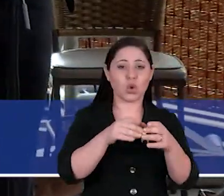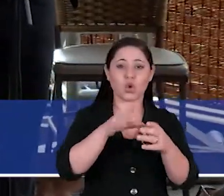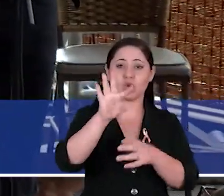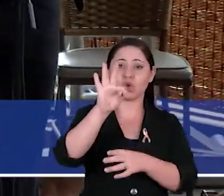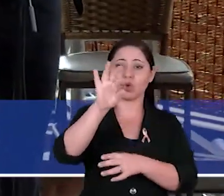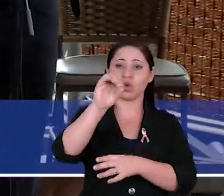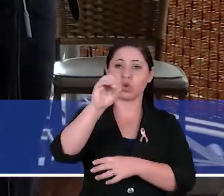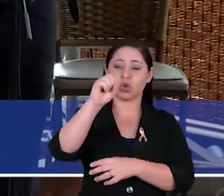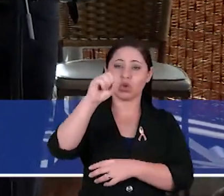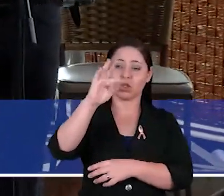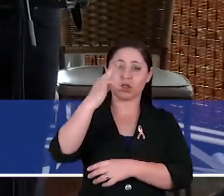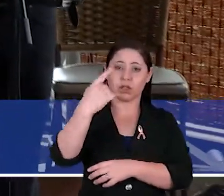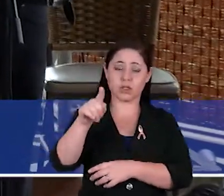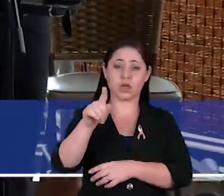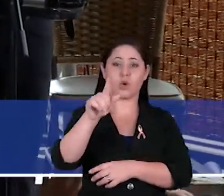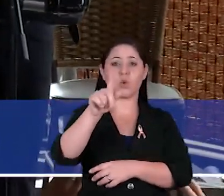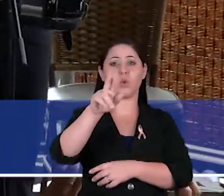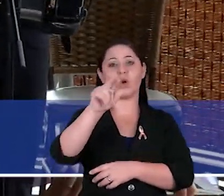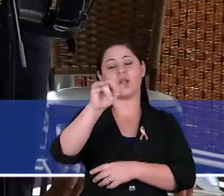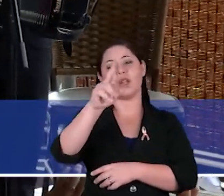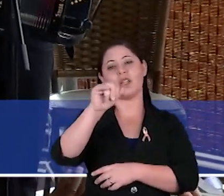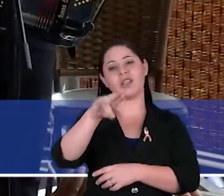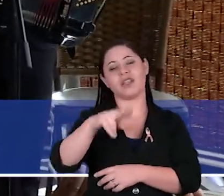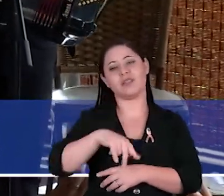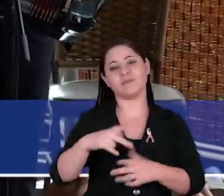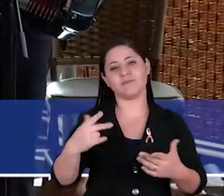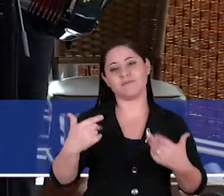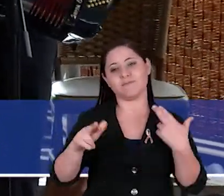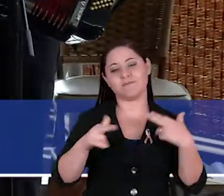local Tostão e Guarani.